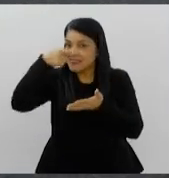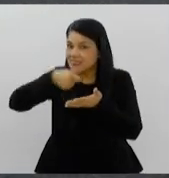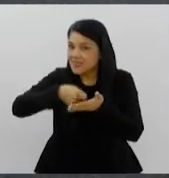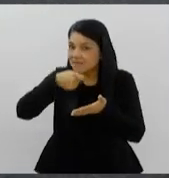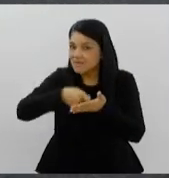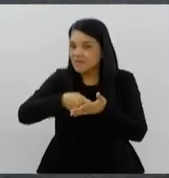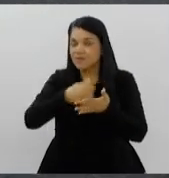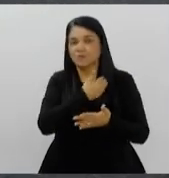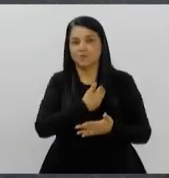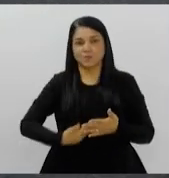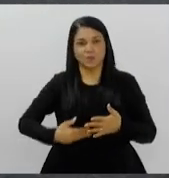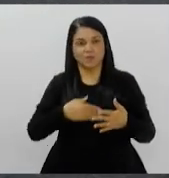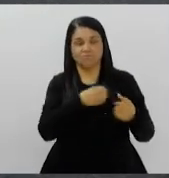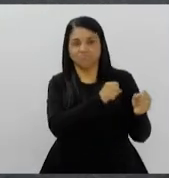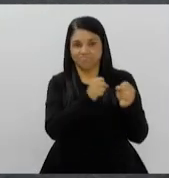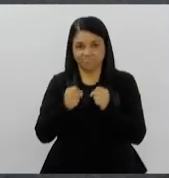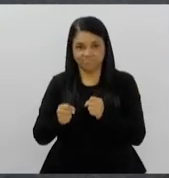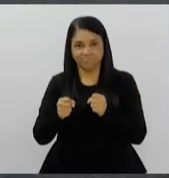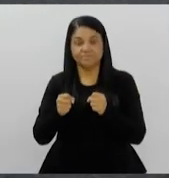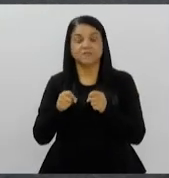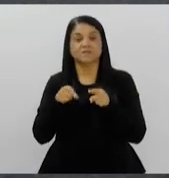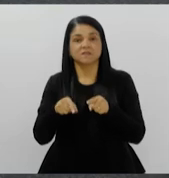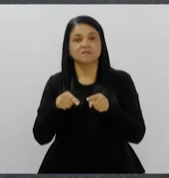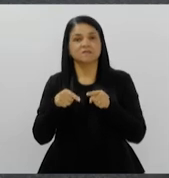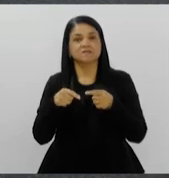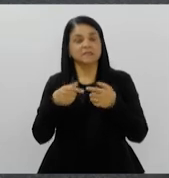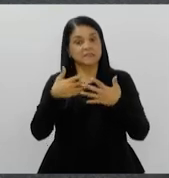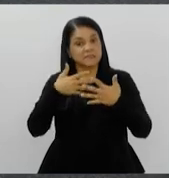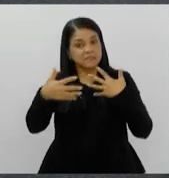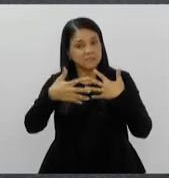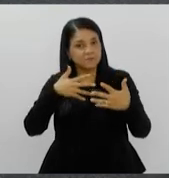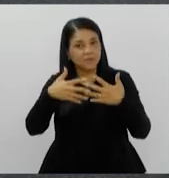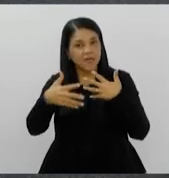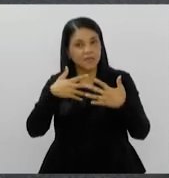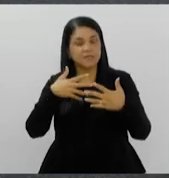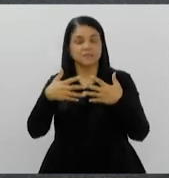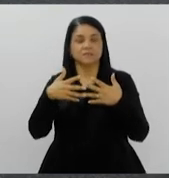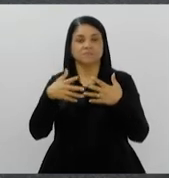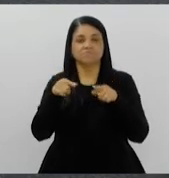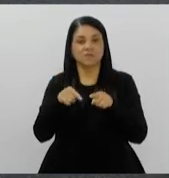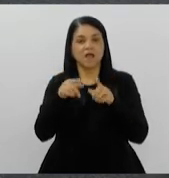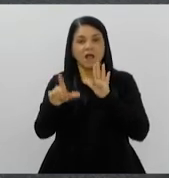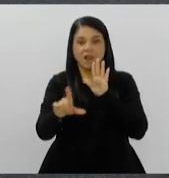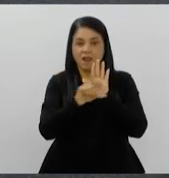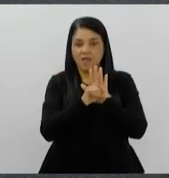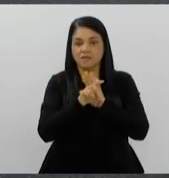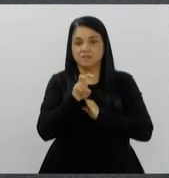conferir transparência aos atos e processos administrativos, conforme dispõe a lei